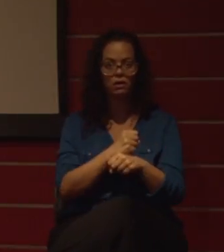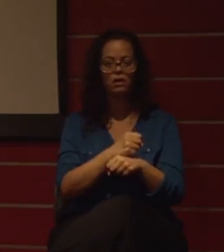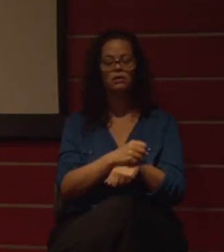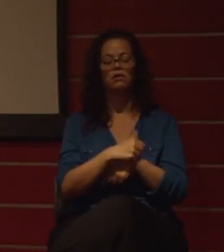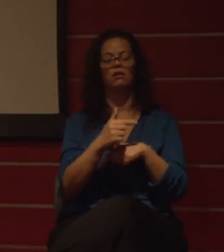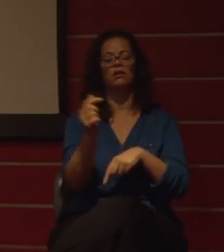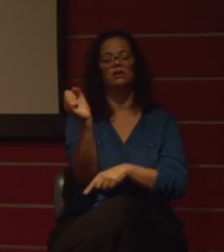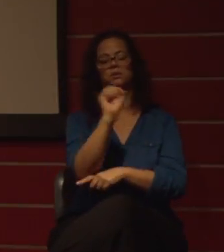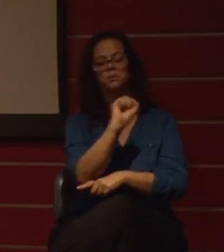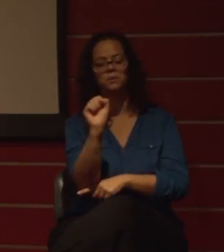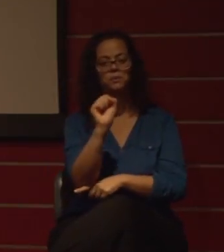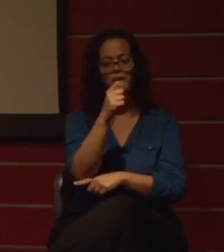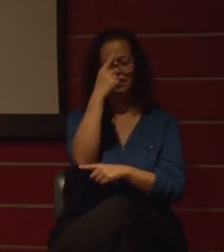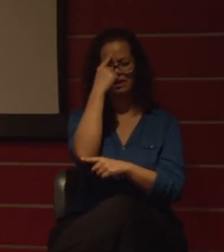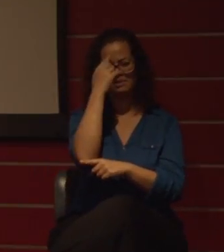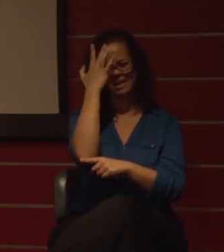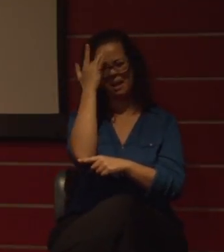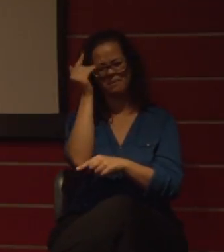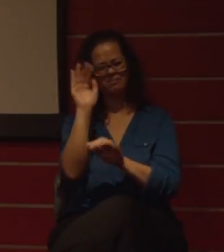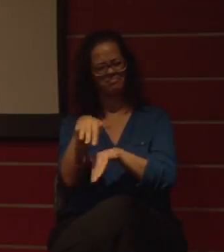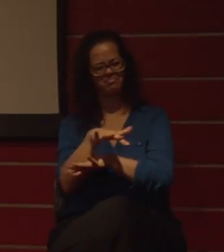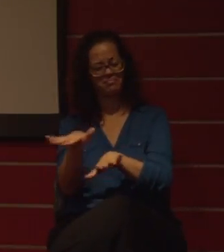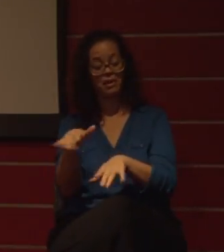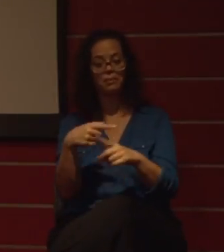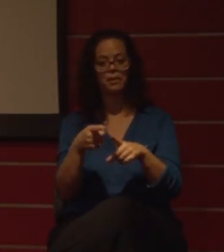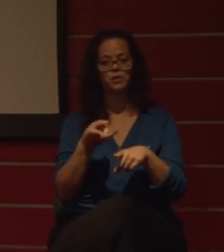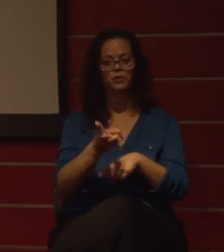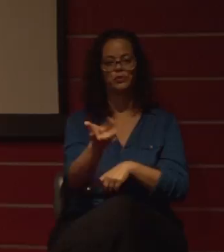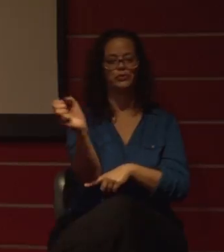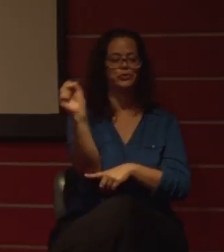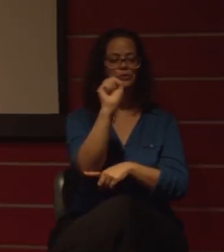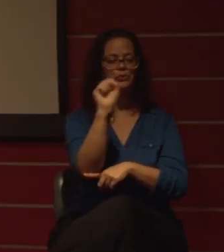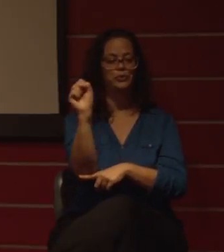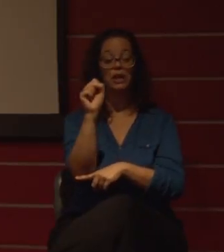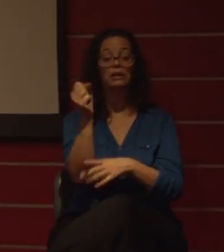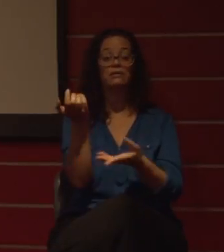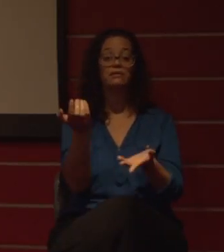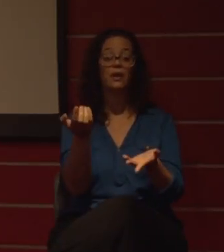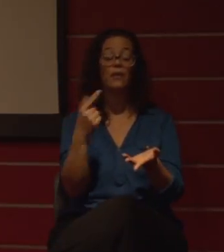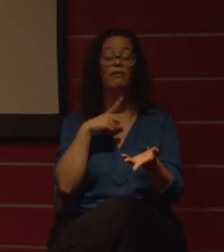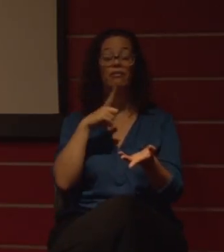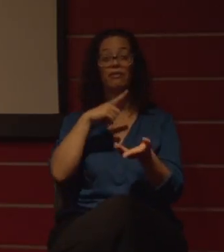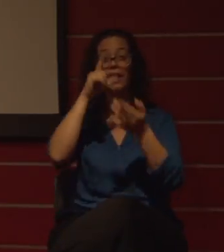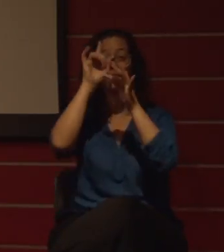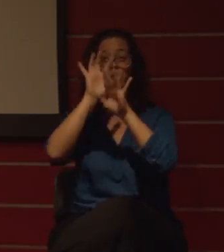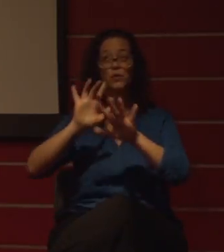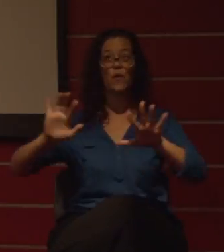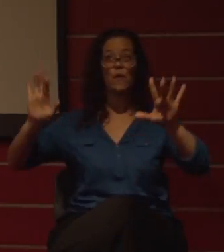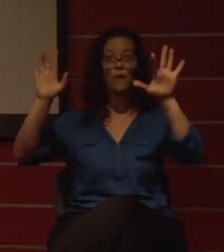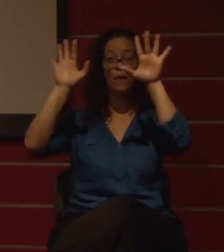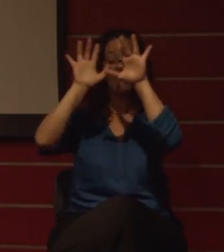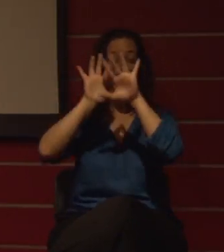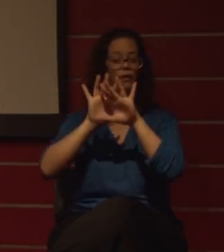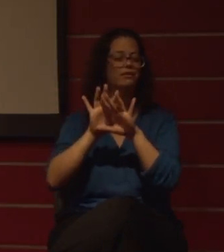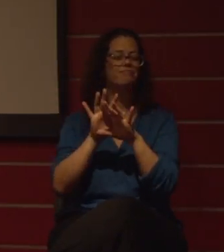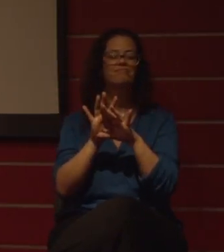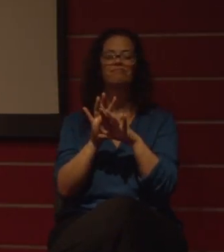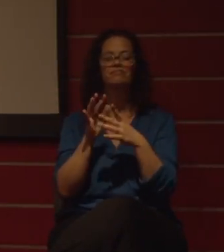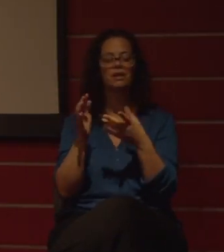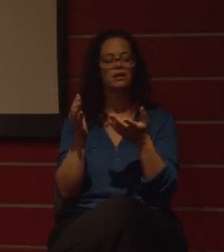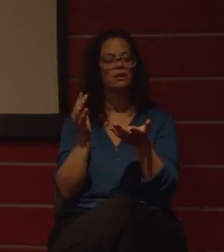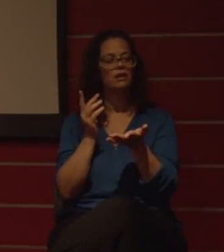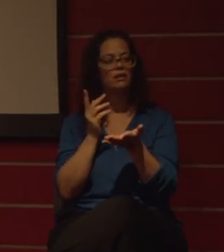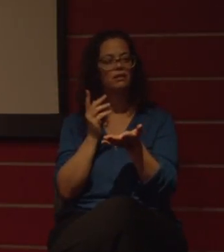algo temporário né eh e que ele sonha então ele tem sonhos ele conversa ele é extremamente